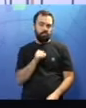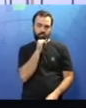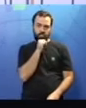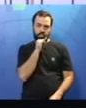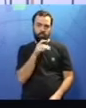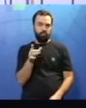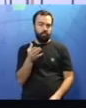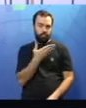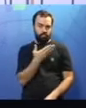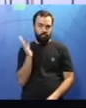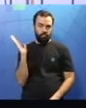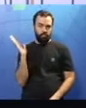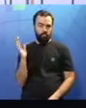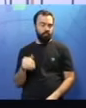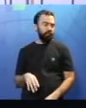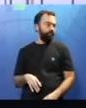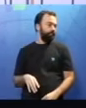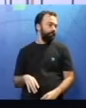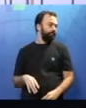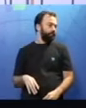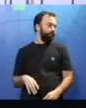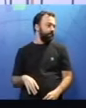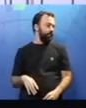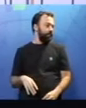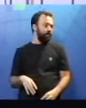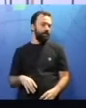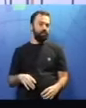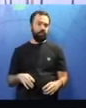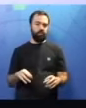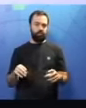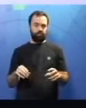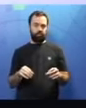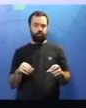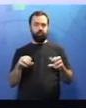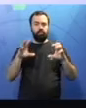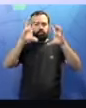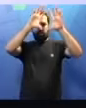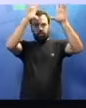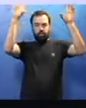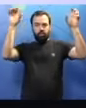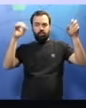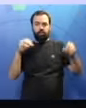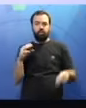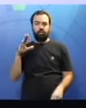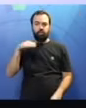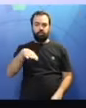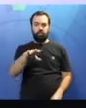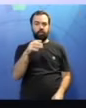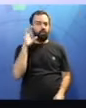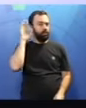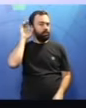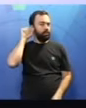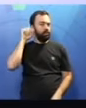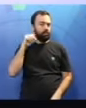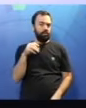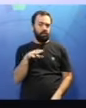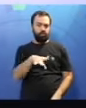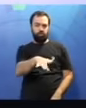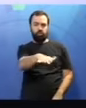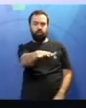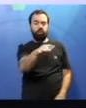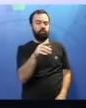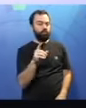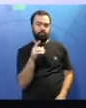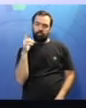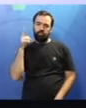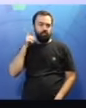ferro. E reforçando aqui novamente que no espaço não há propagação do som. Sobre a poluição sonora,